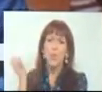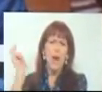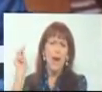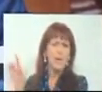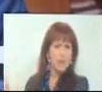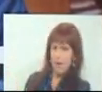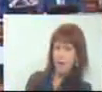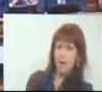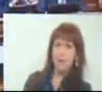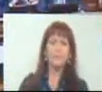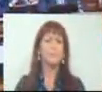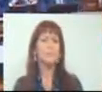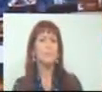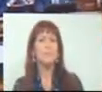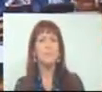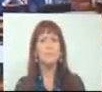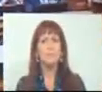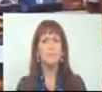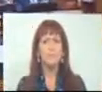tempo.